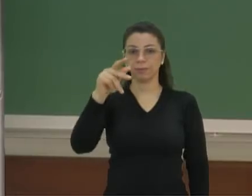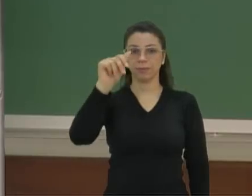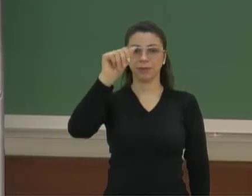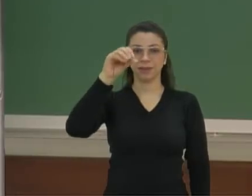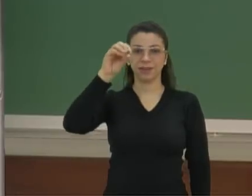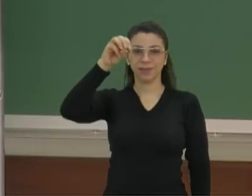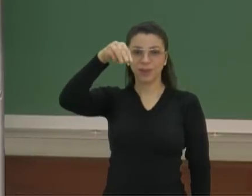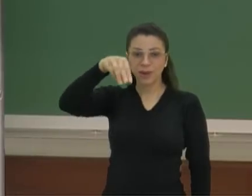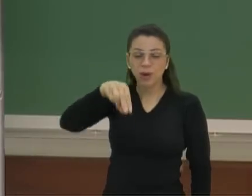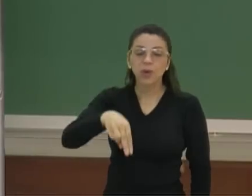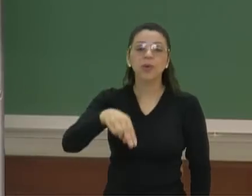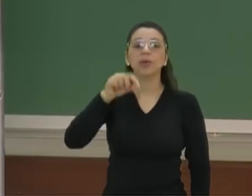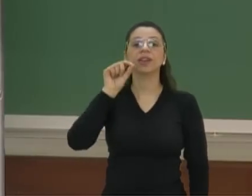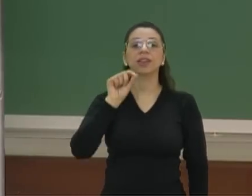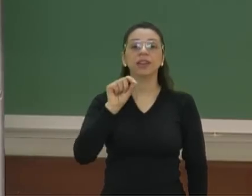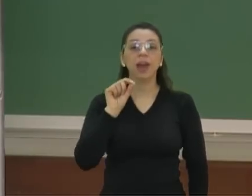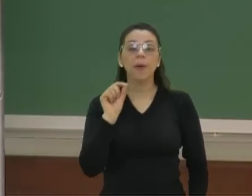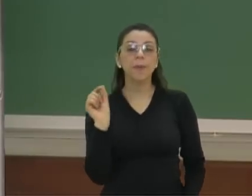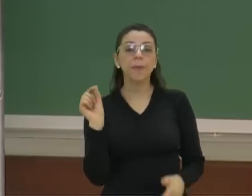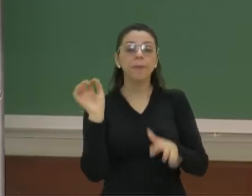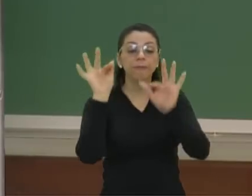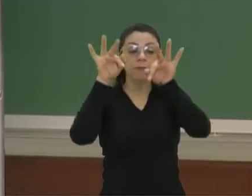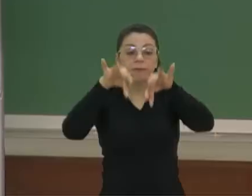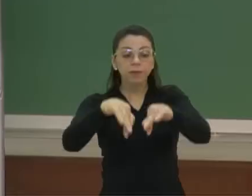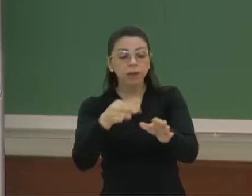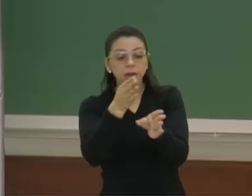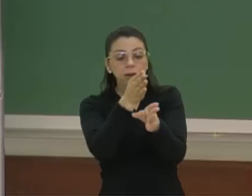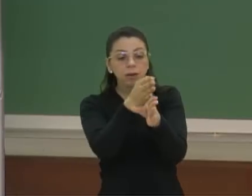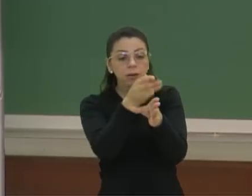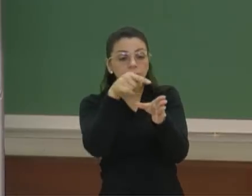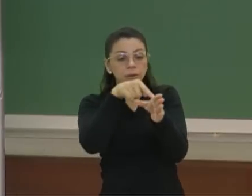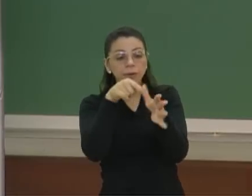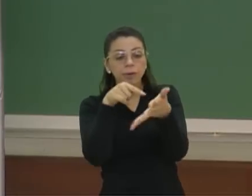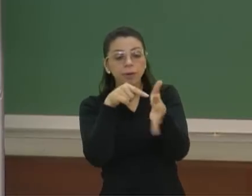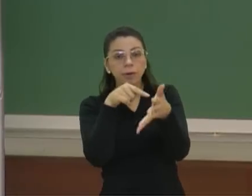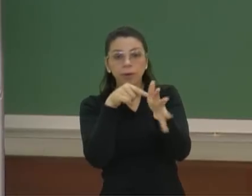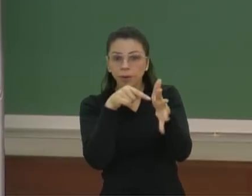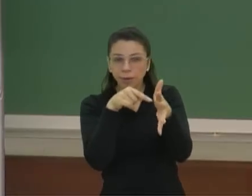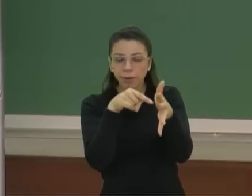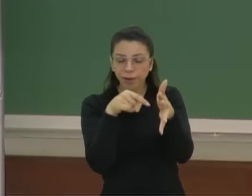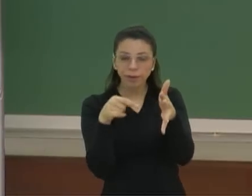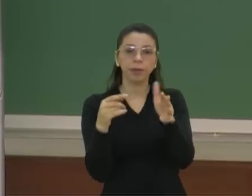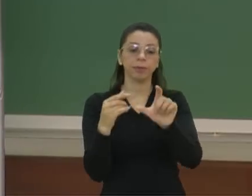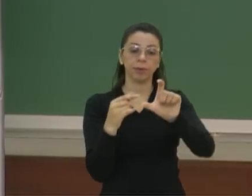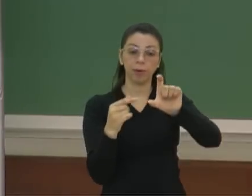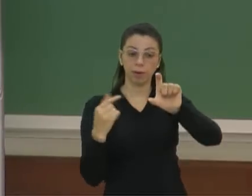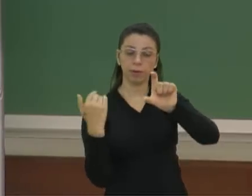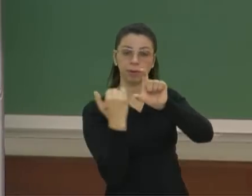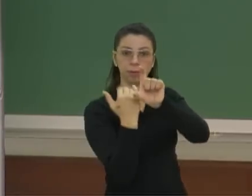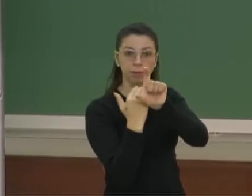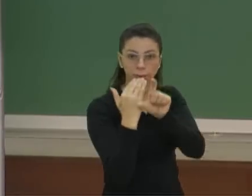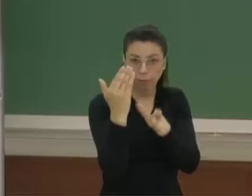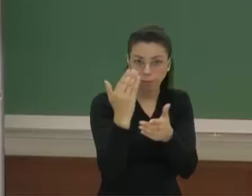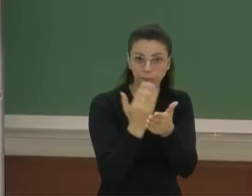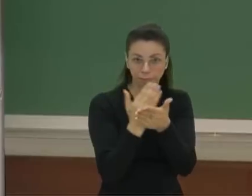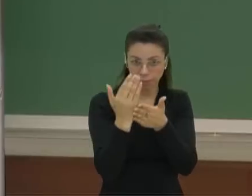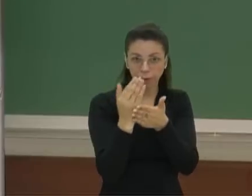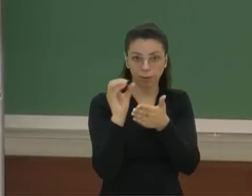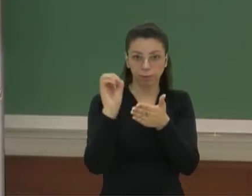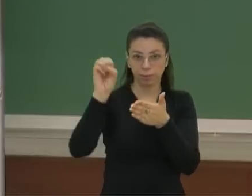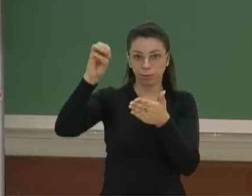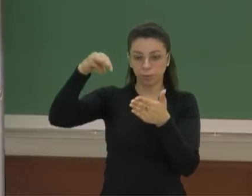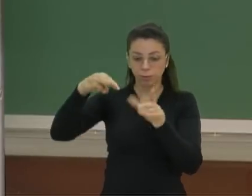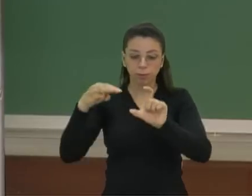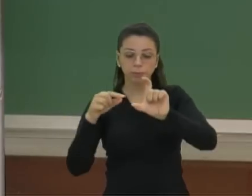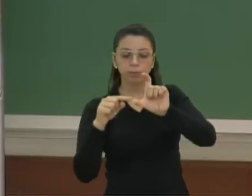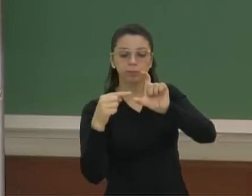canal auditivo. Então aqui eu mostro para vocês o início do caminho do som na orelha